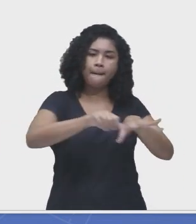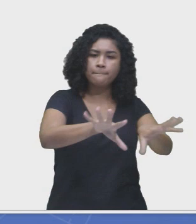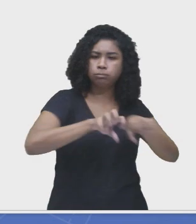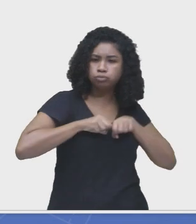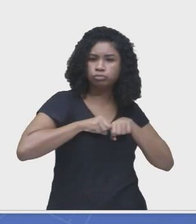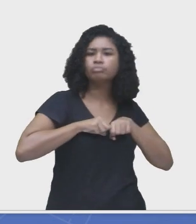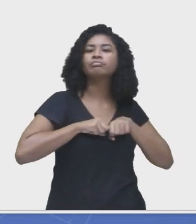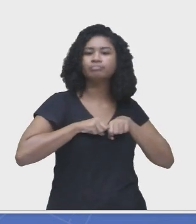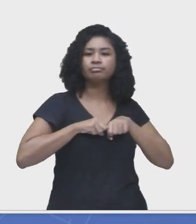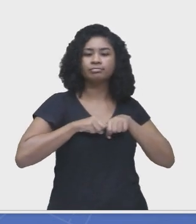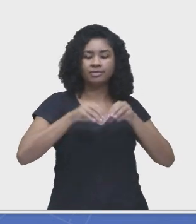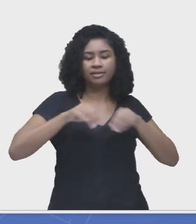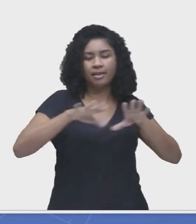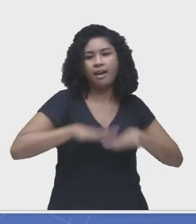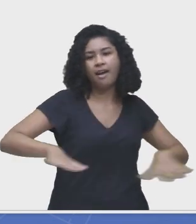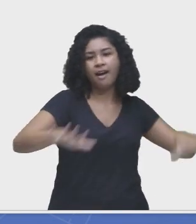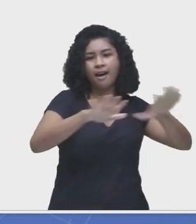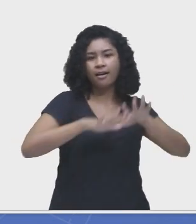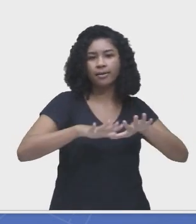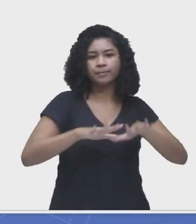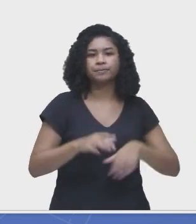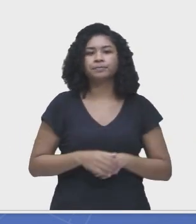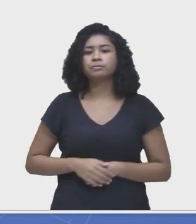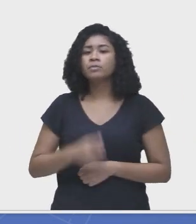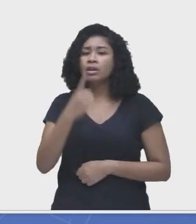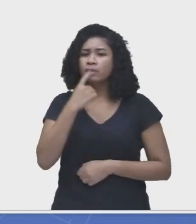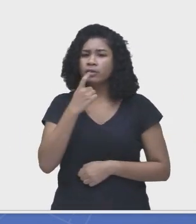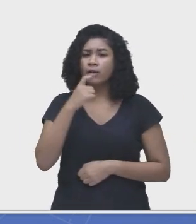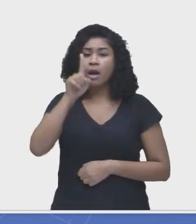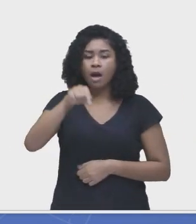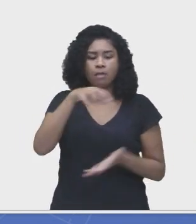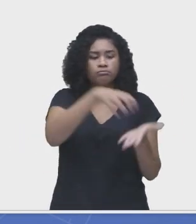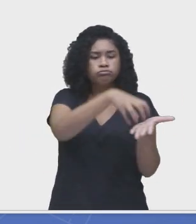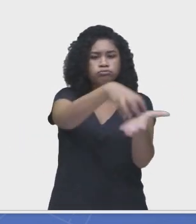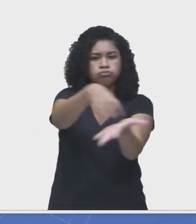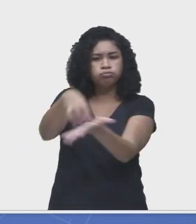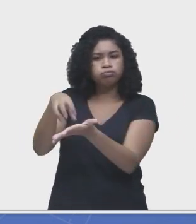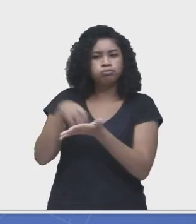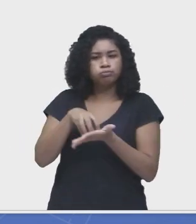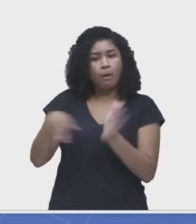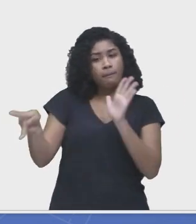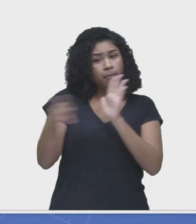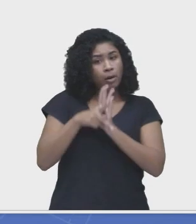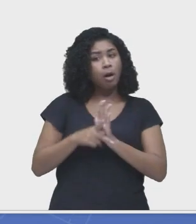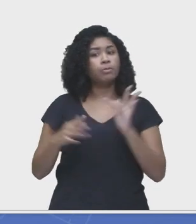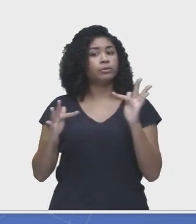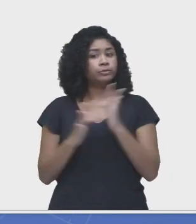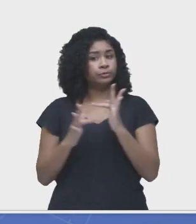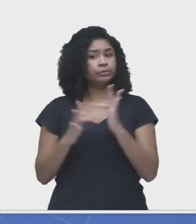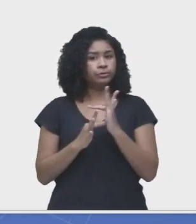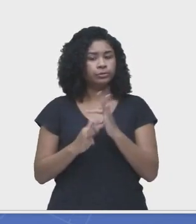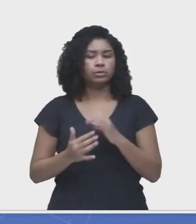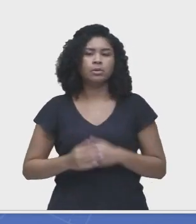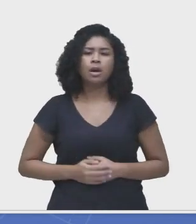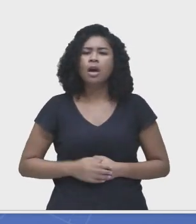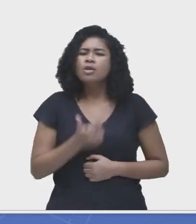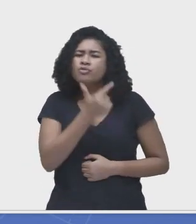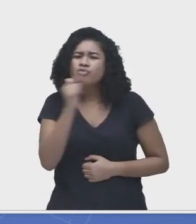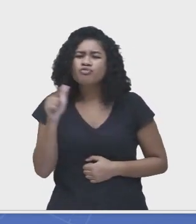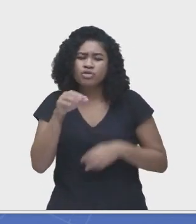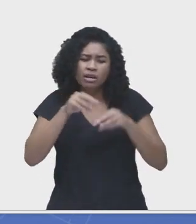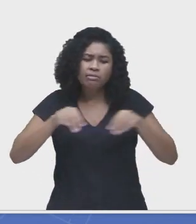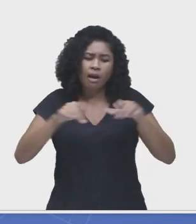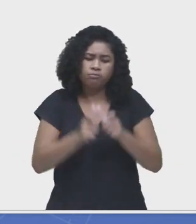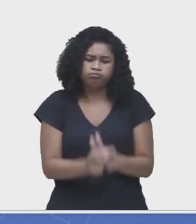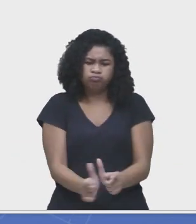colônias. Os fenícios, ao contrário dos muitos povos desse período, eles não eram um império, uma grande civilização.